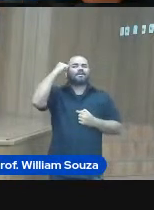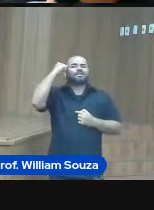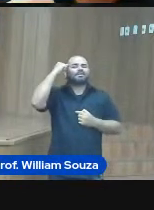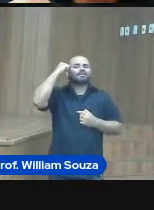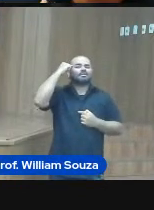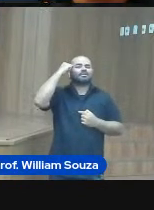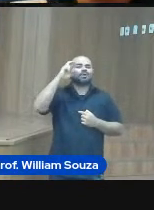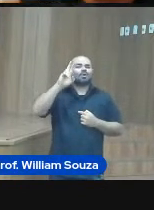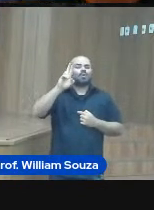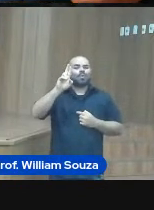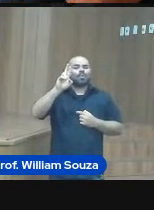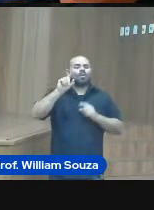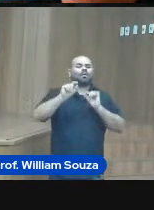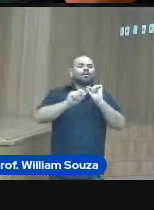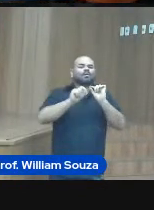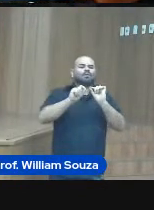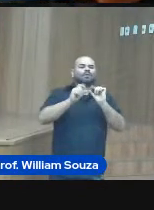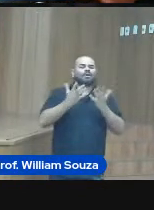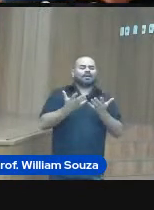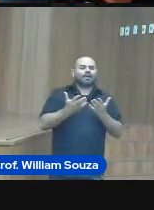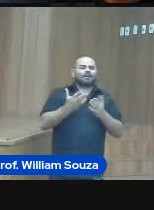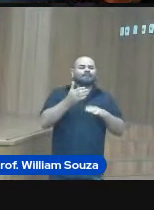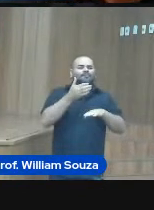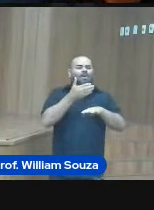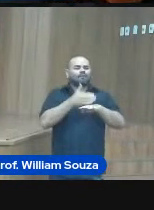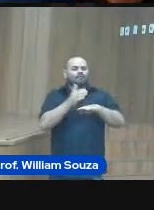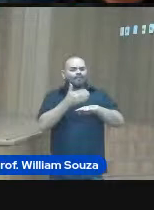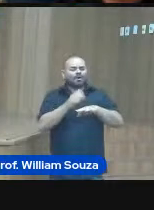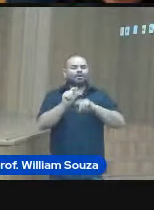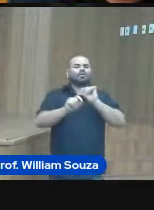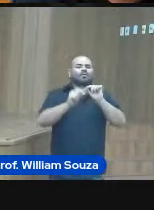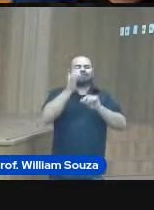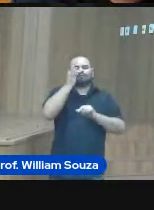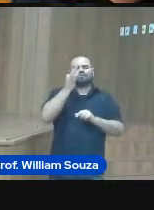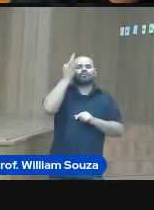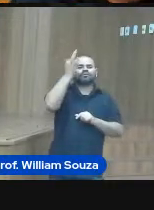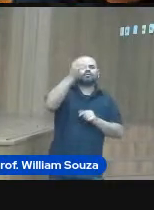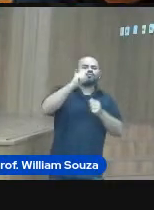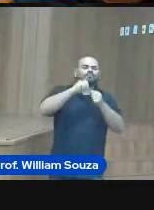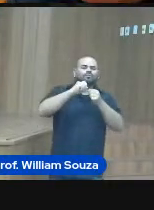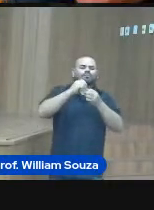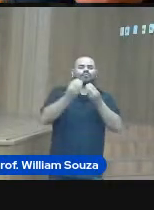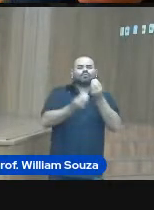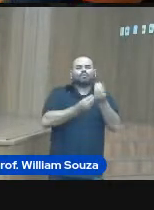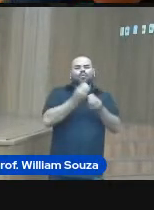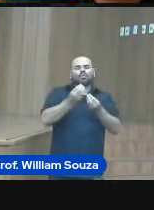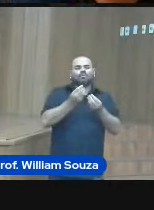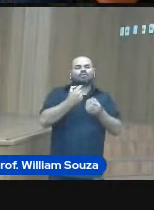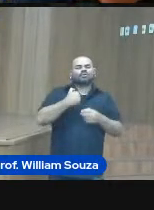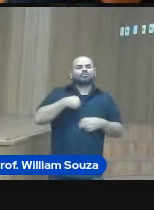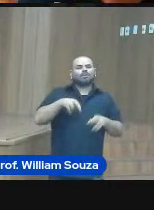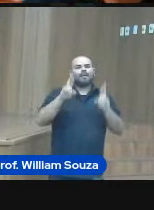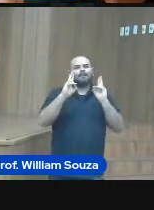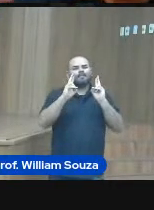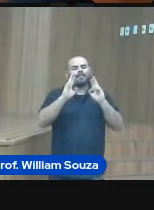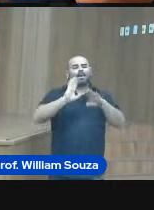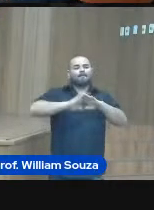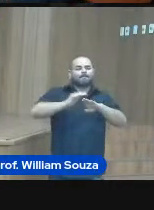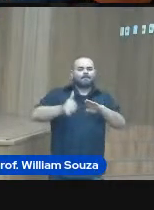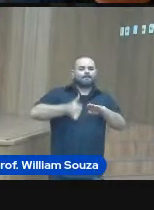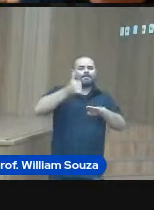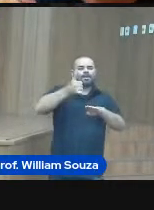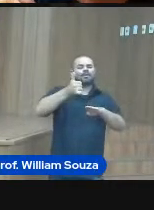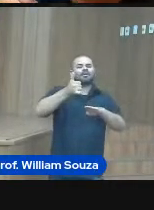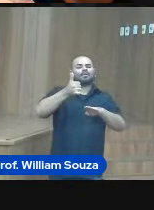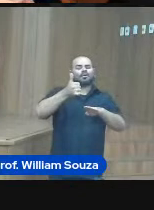realidades, exercícios do que nós podemos fazer em relação ao futuro que a gente espera que seja melhor. O que